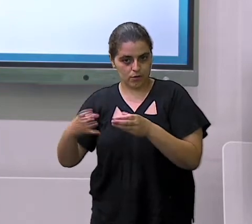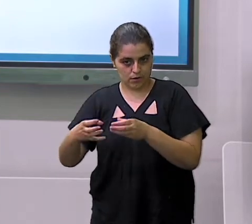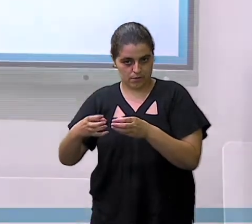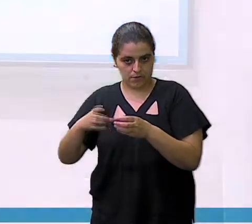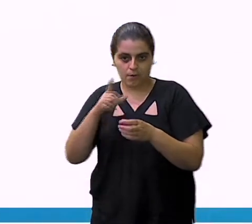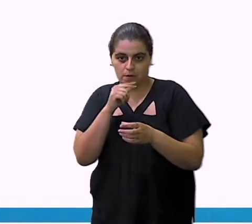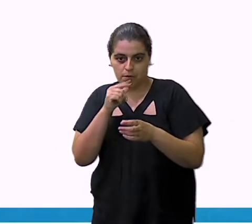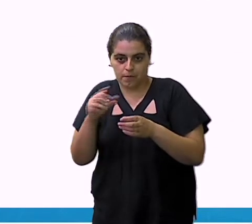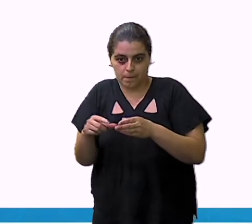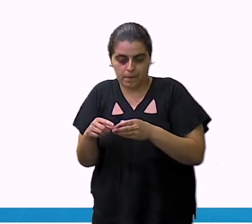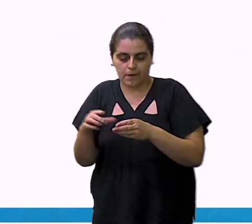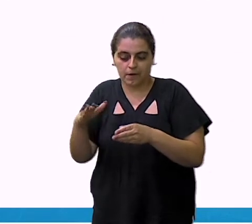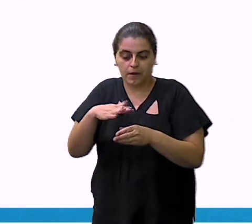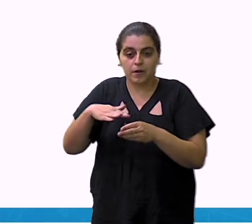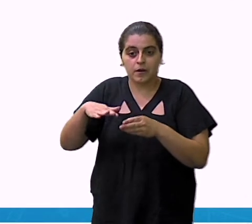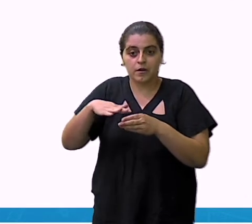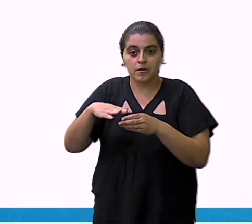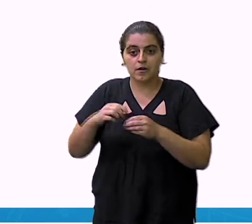lagos são formados por